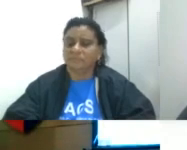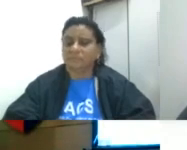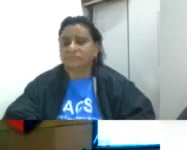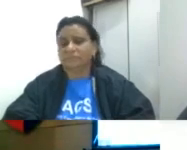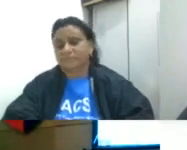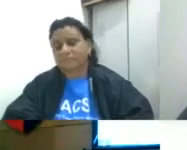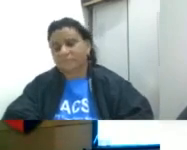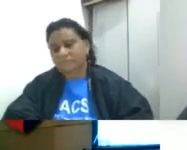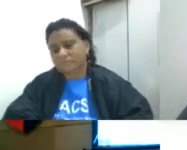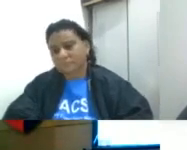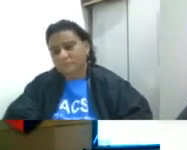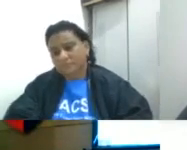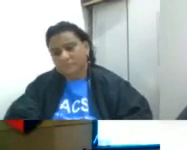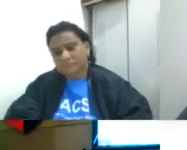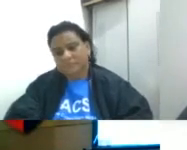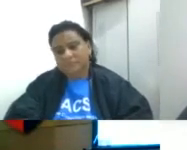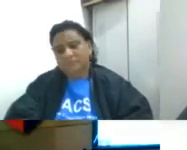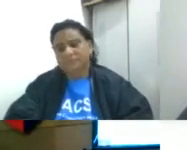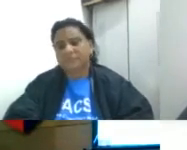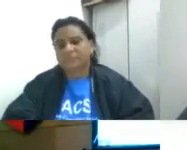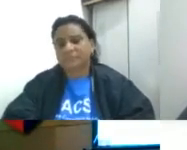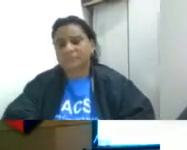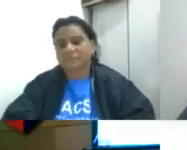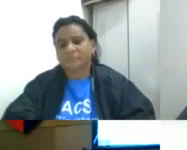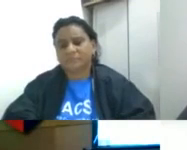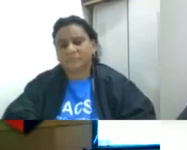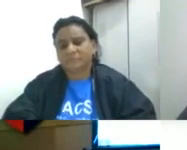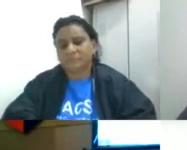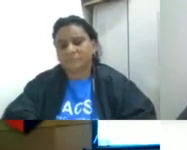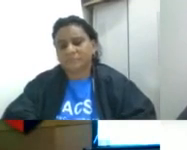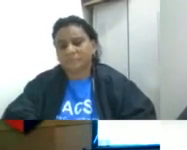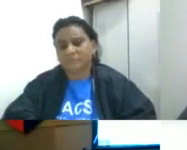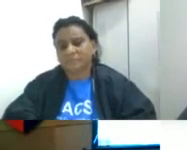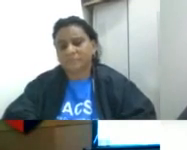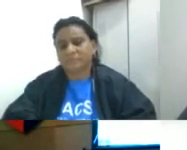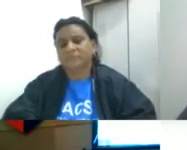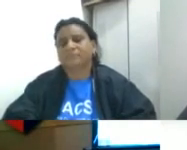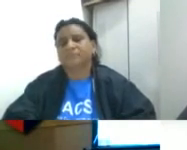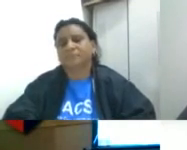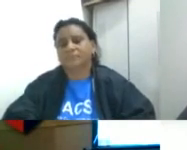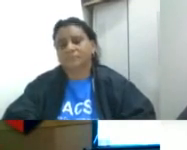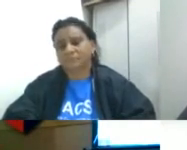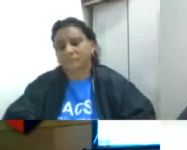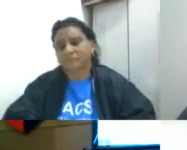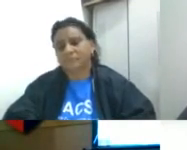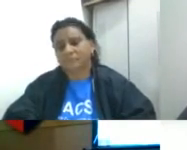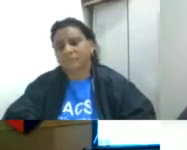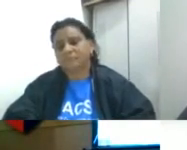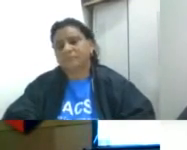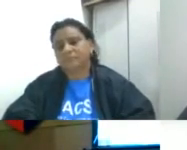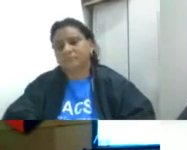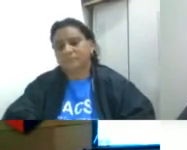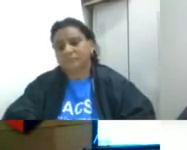sinalizando que está morrendo muita gente, que foram essas pessoas exatamente que não foram vistos em 2020 e 2021, que já estão no estado